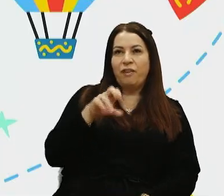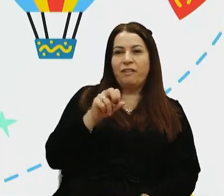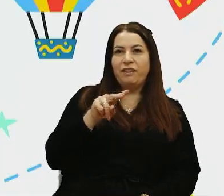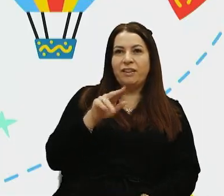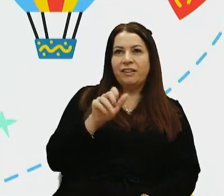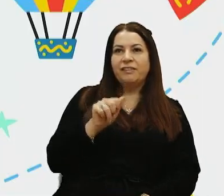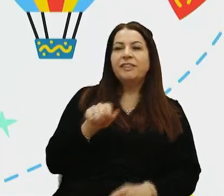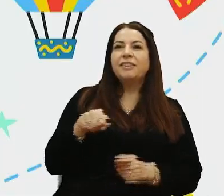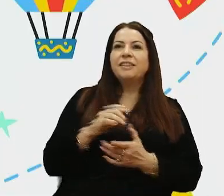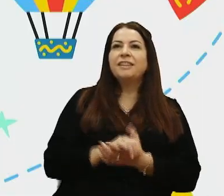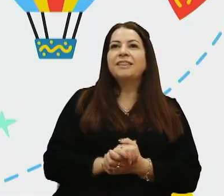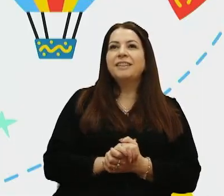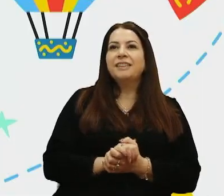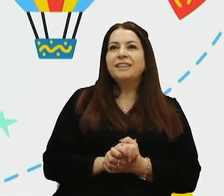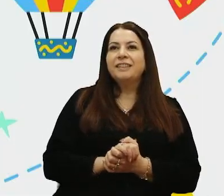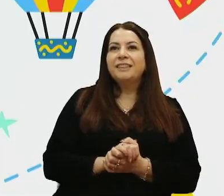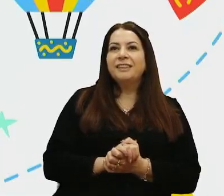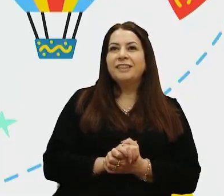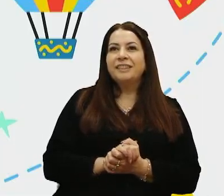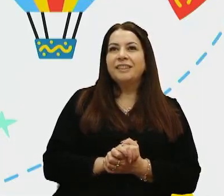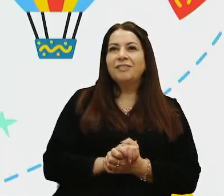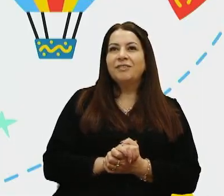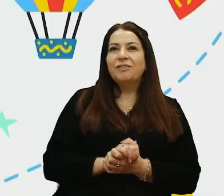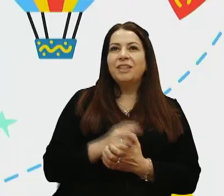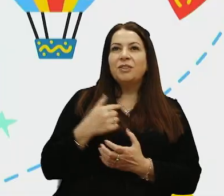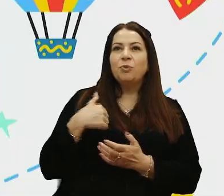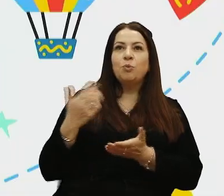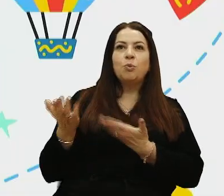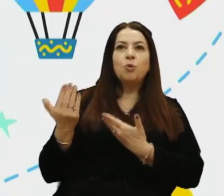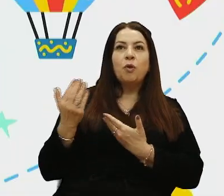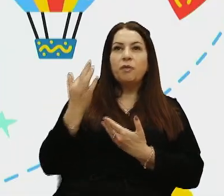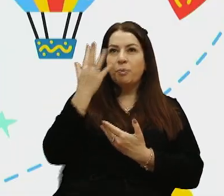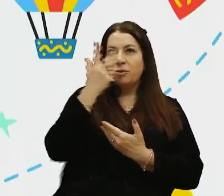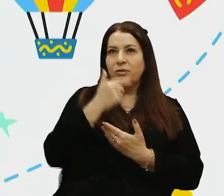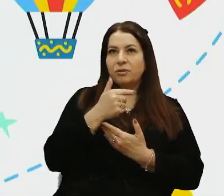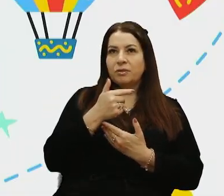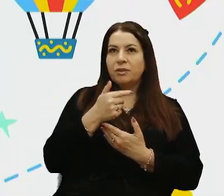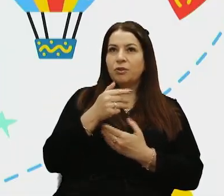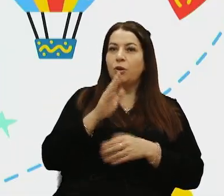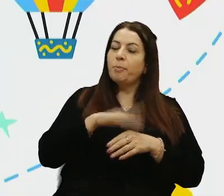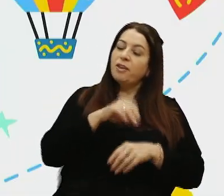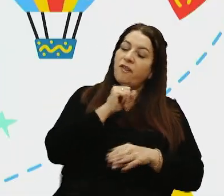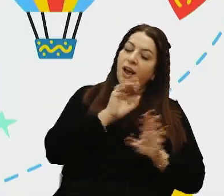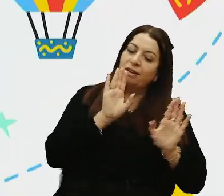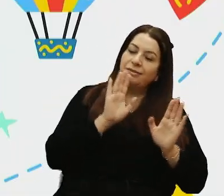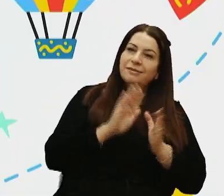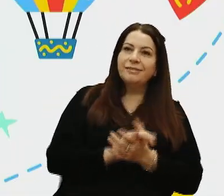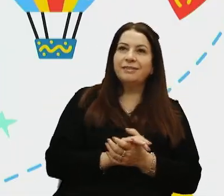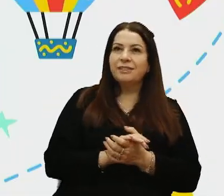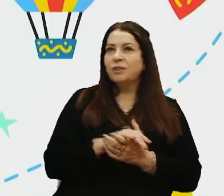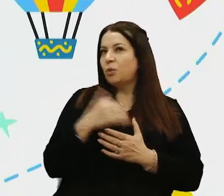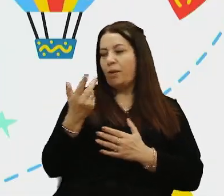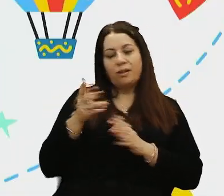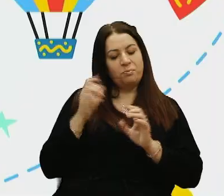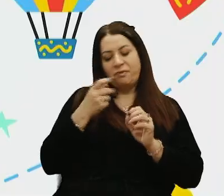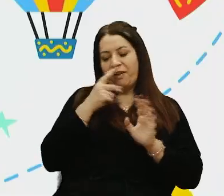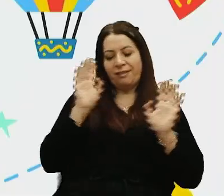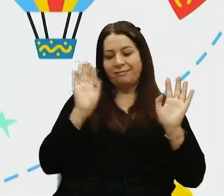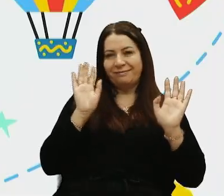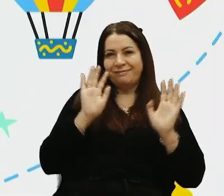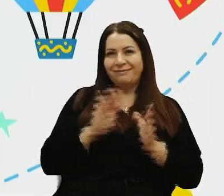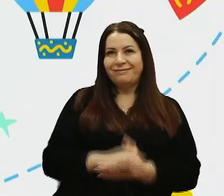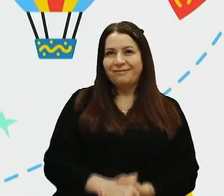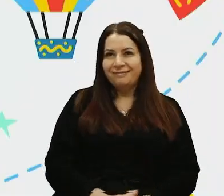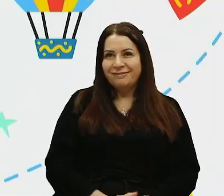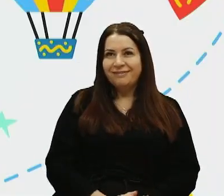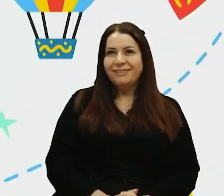que legal. Eu era novo e bonito. Agora eu tô mais velho. O resto não precisa falar.